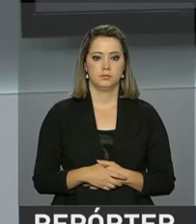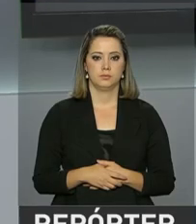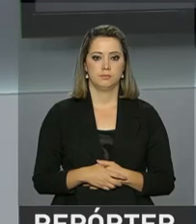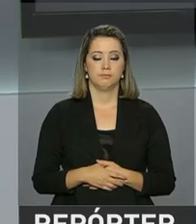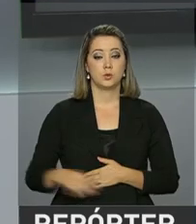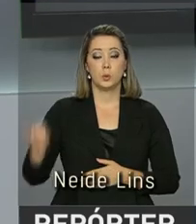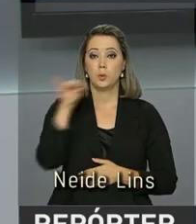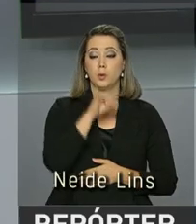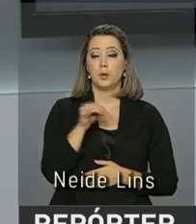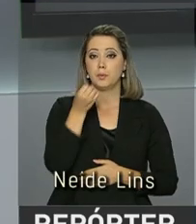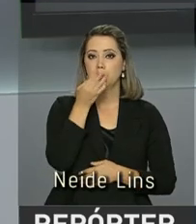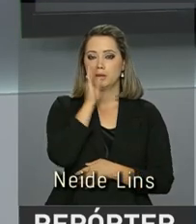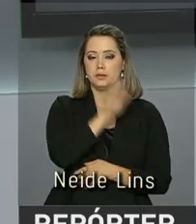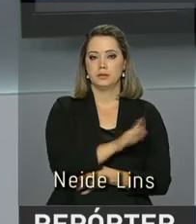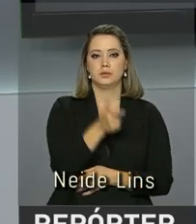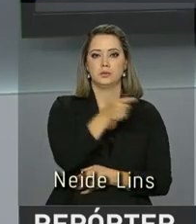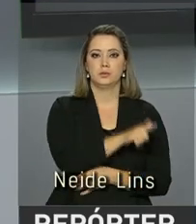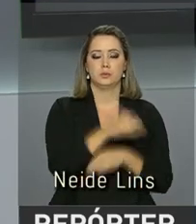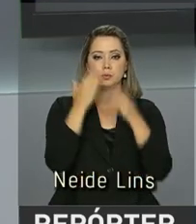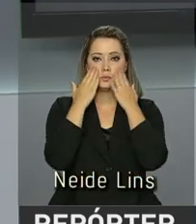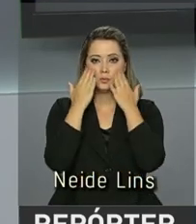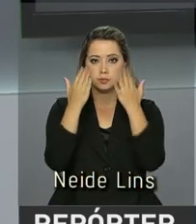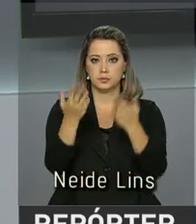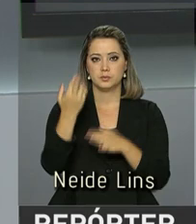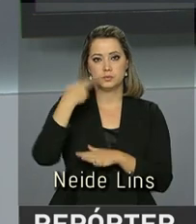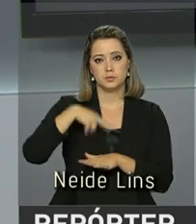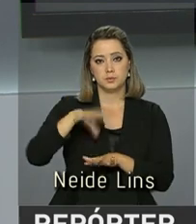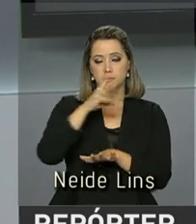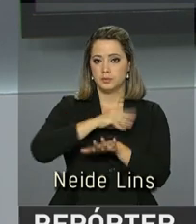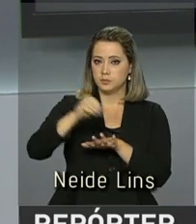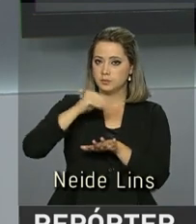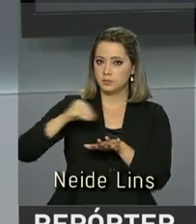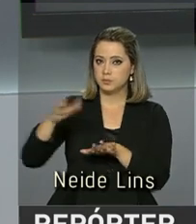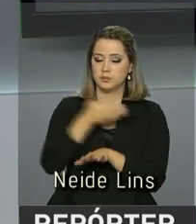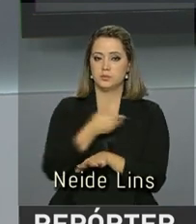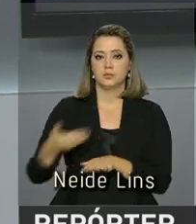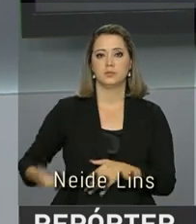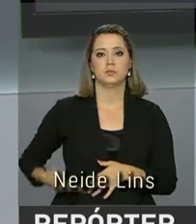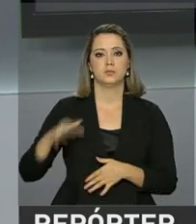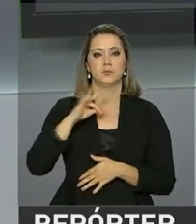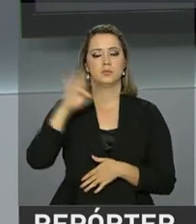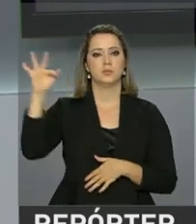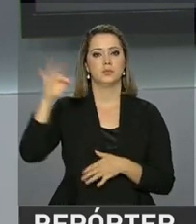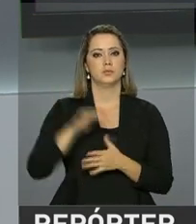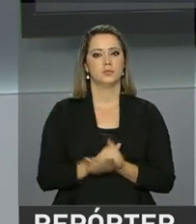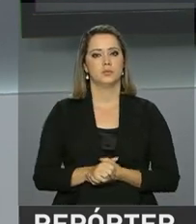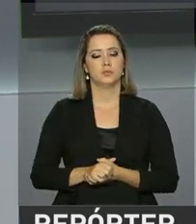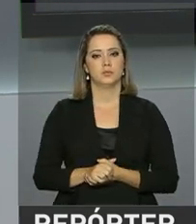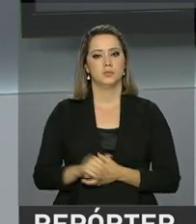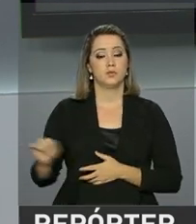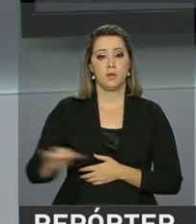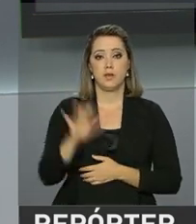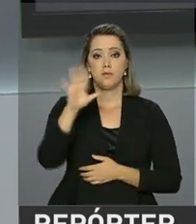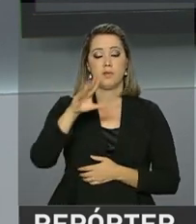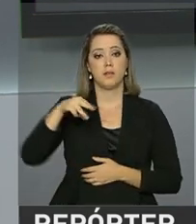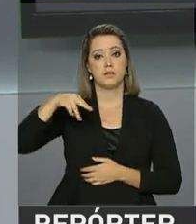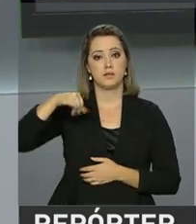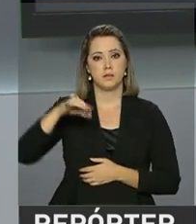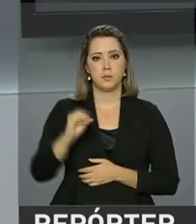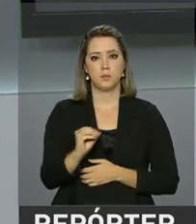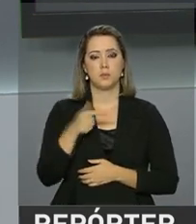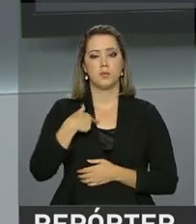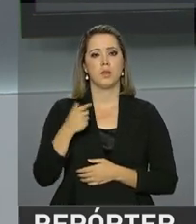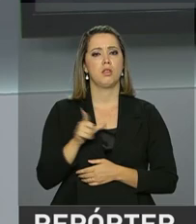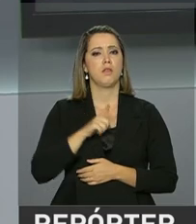Olá boa tarde estamos de volta com mais uma edição do repórter NBR e as notícias do governo federal a inflação em maio